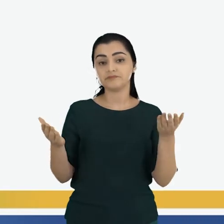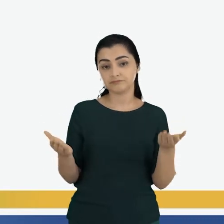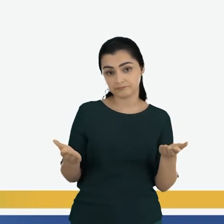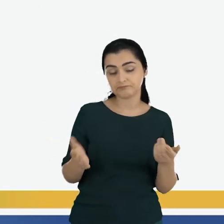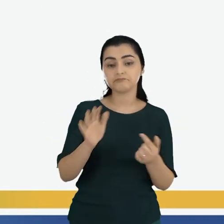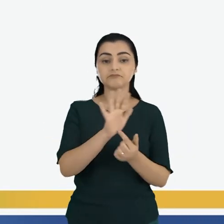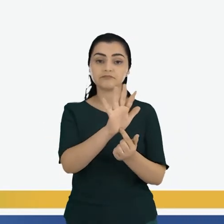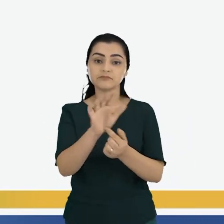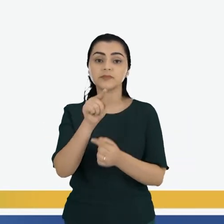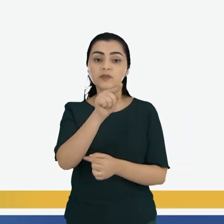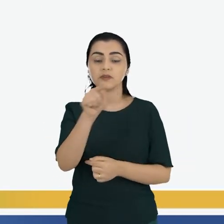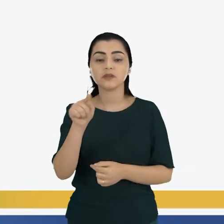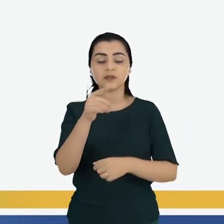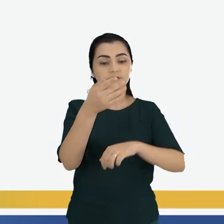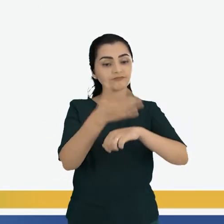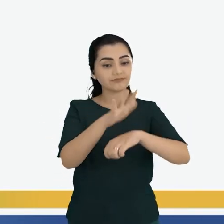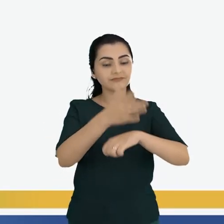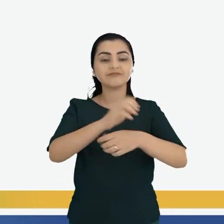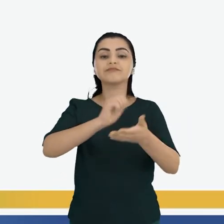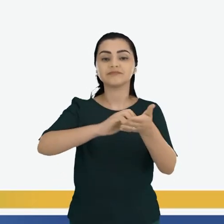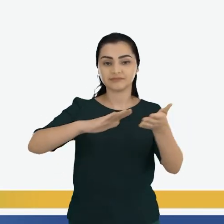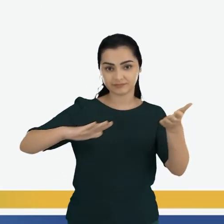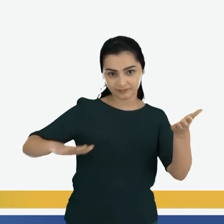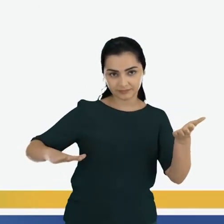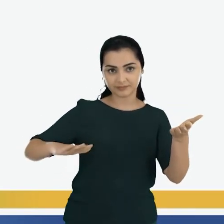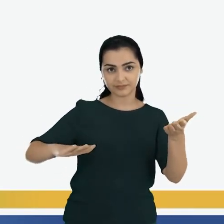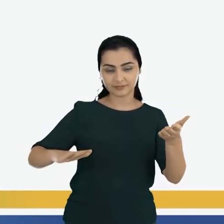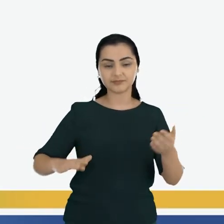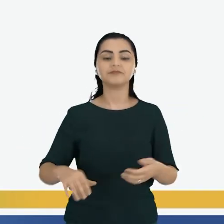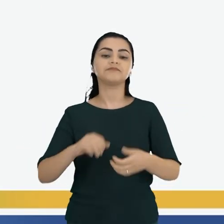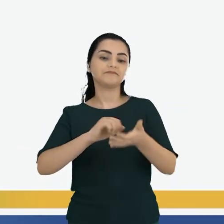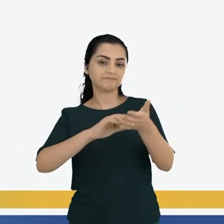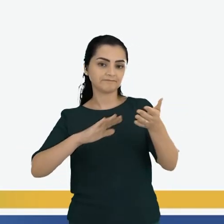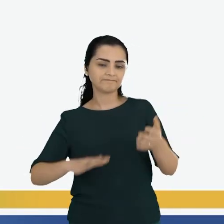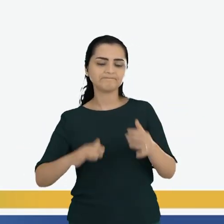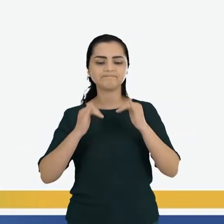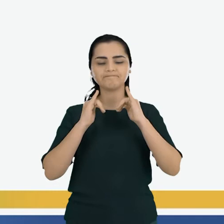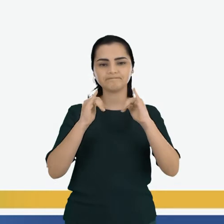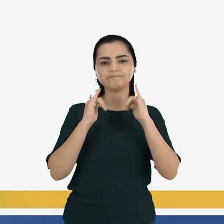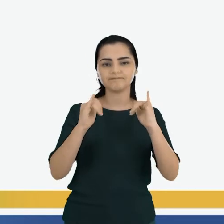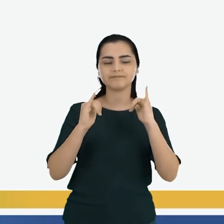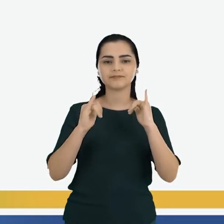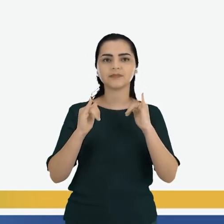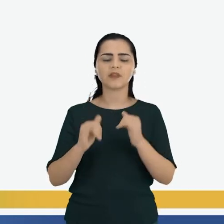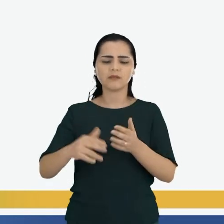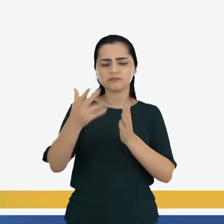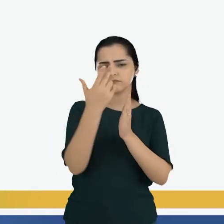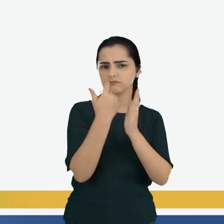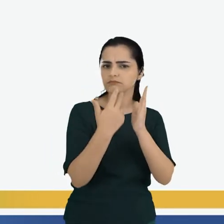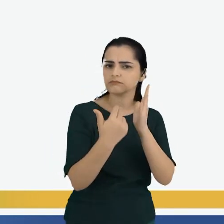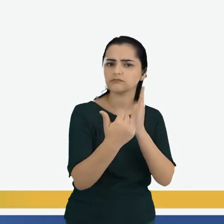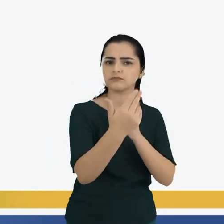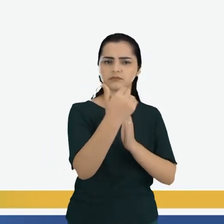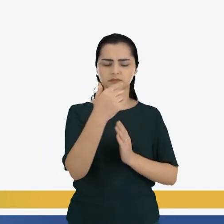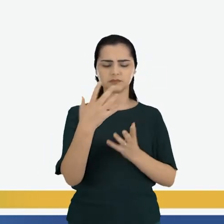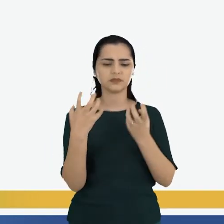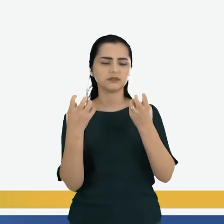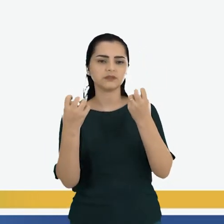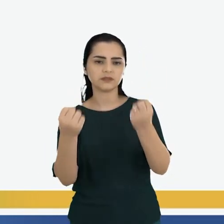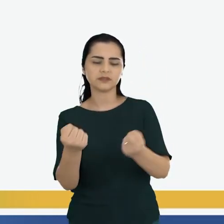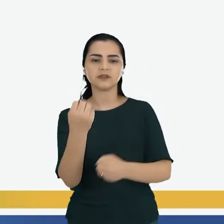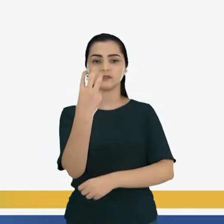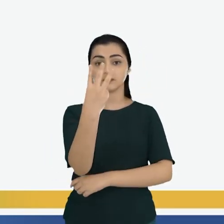trouxe para vocês uma proposta de atividade. Nessa proposta eu digo assim: para uma obra de arte ser